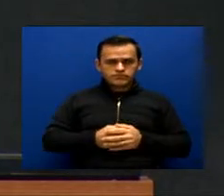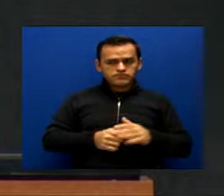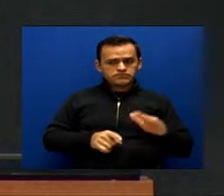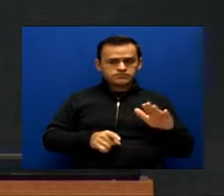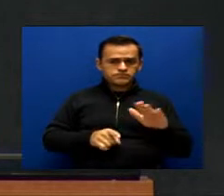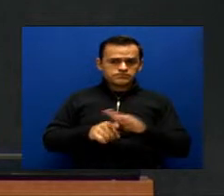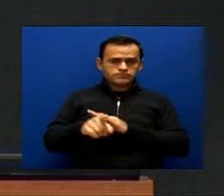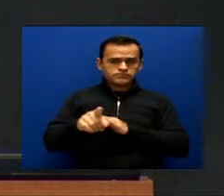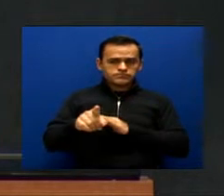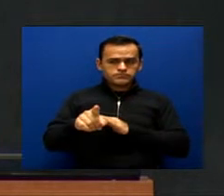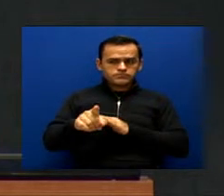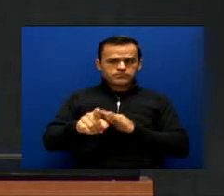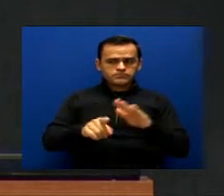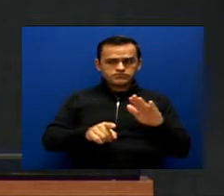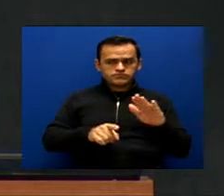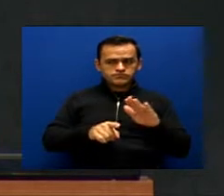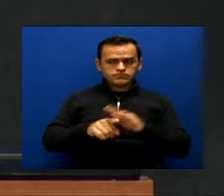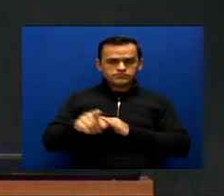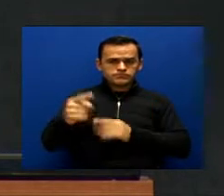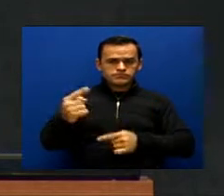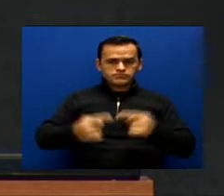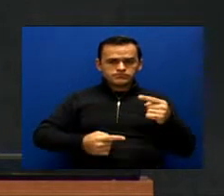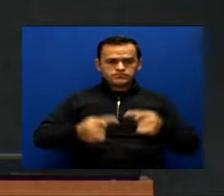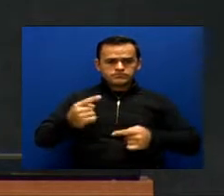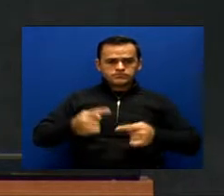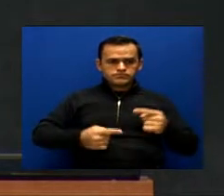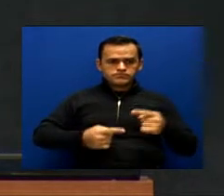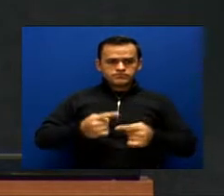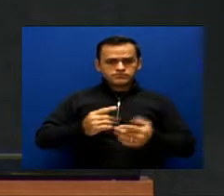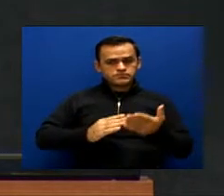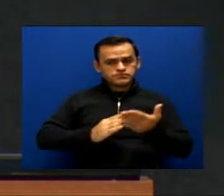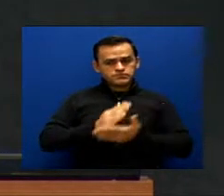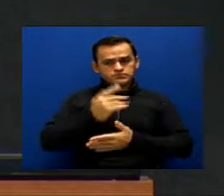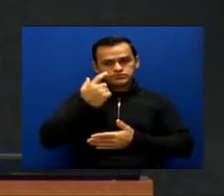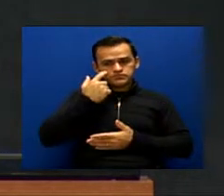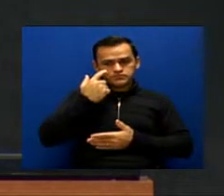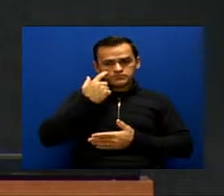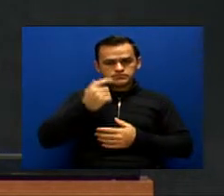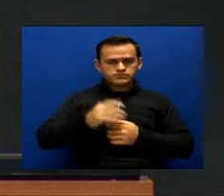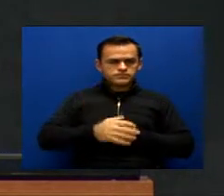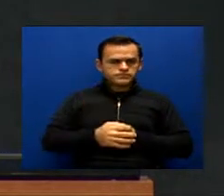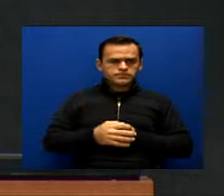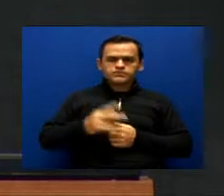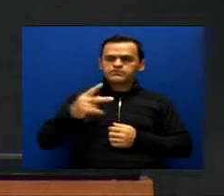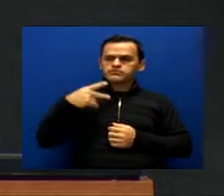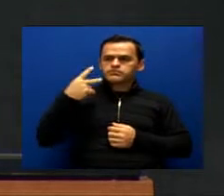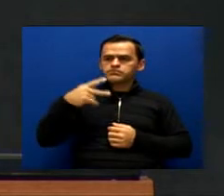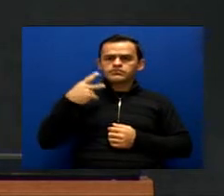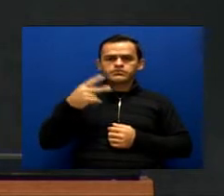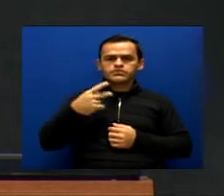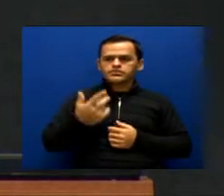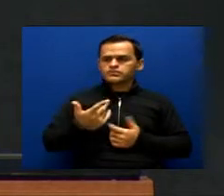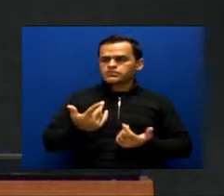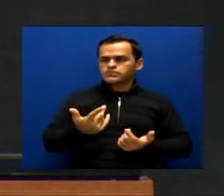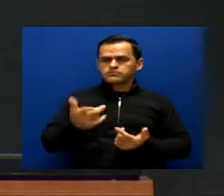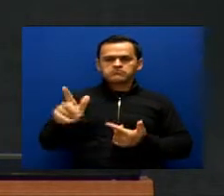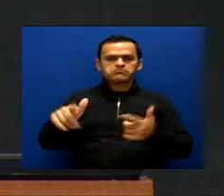colocar em discussão aí, em aprovação para os vereadores. Cadê os demais vereadores, por